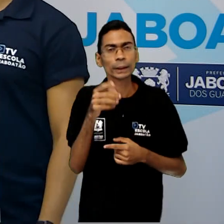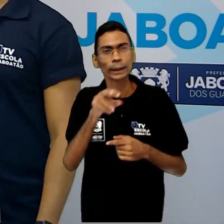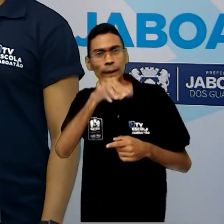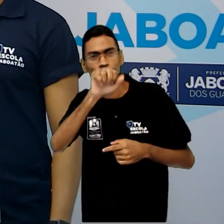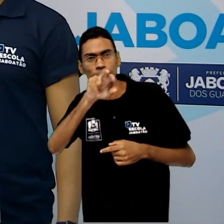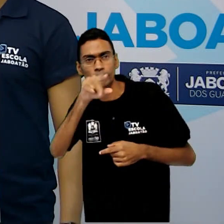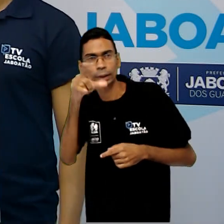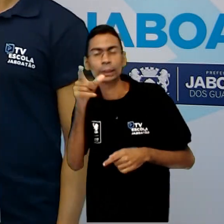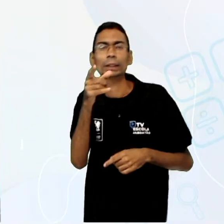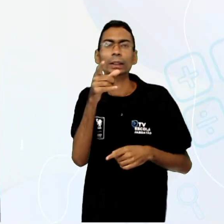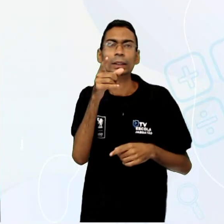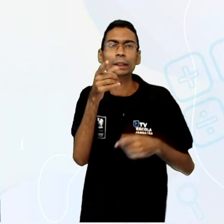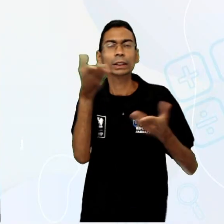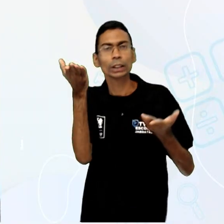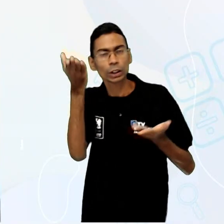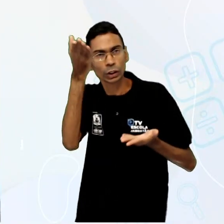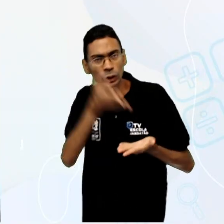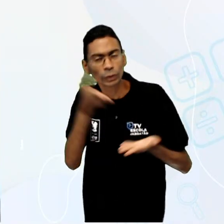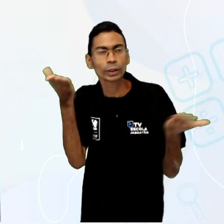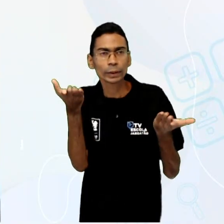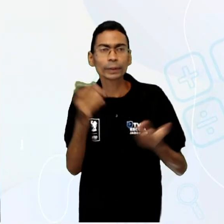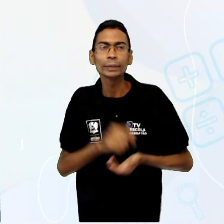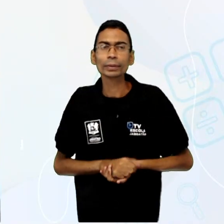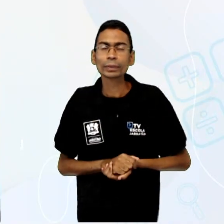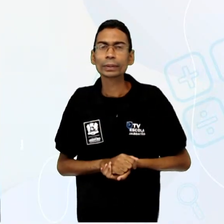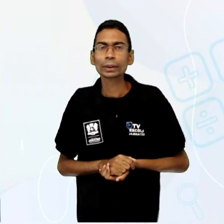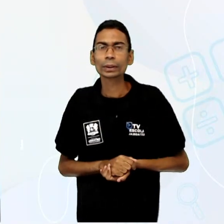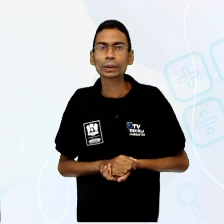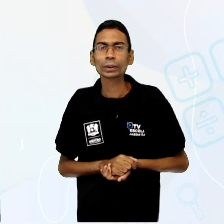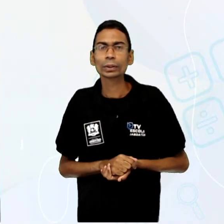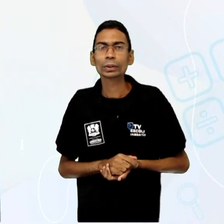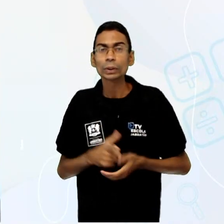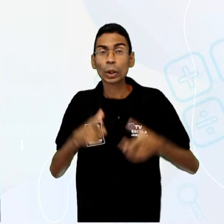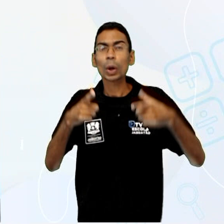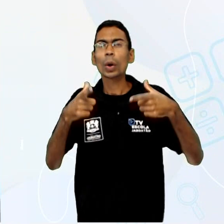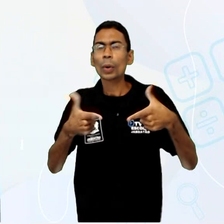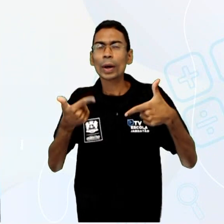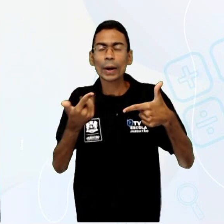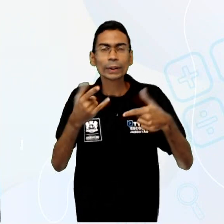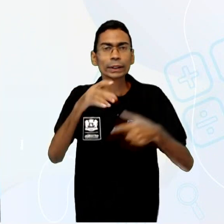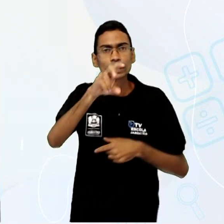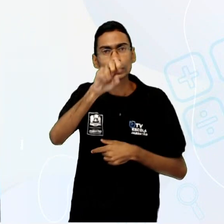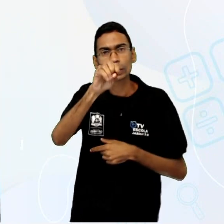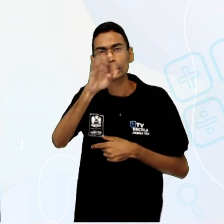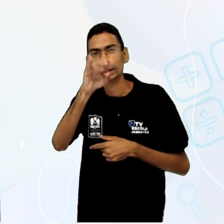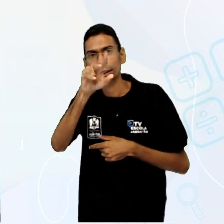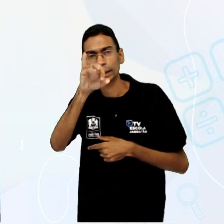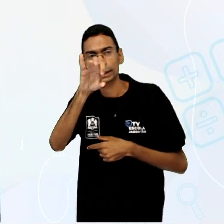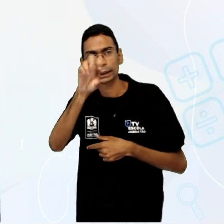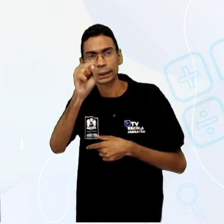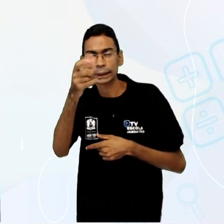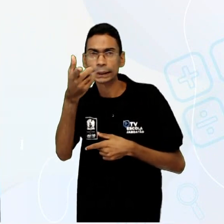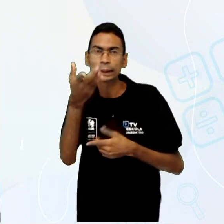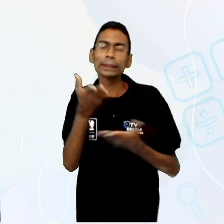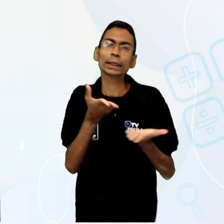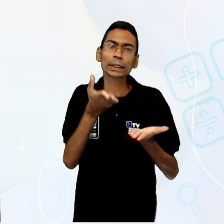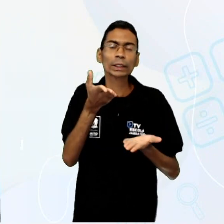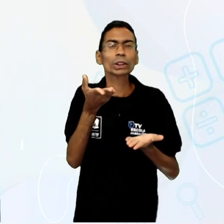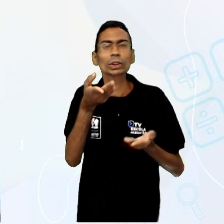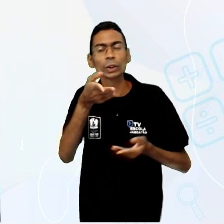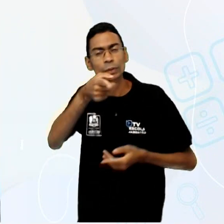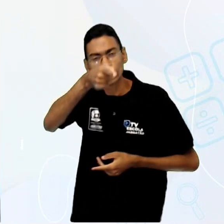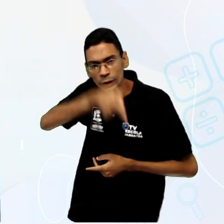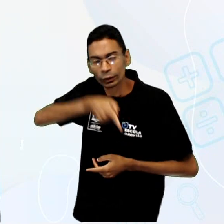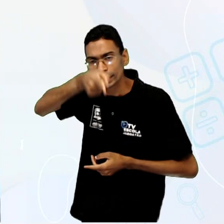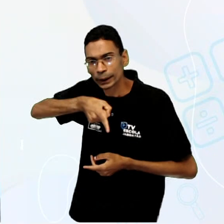Olha só esse exemplo. Um canteiro de hortaliças está dividido em 3 partes iguais. Como podemos representar em forma de